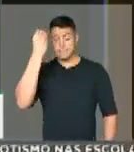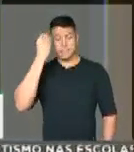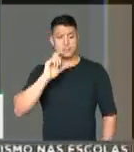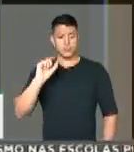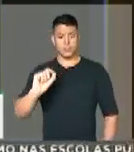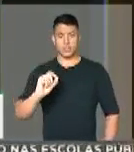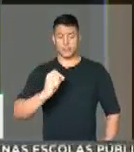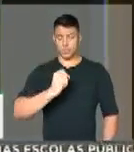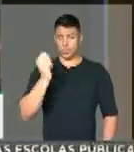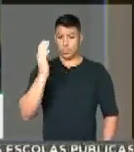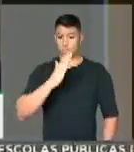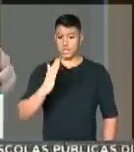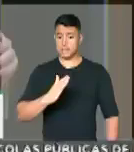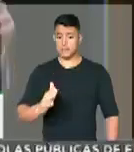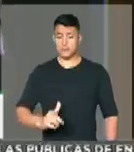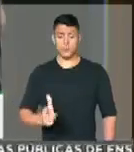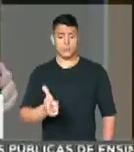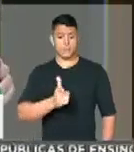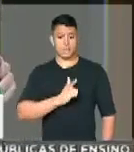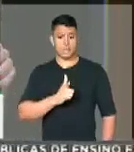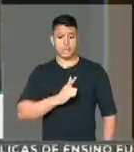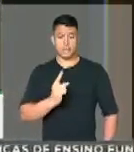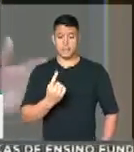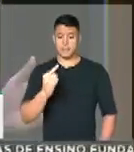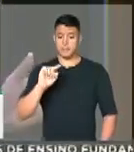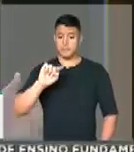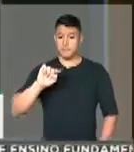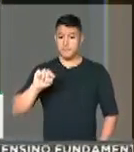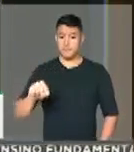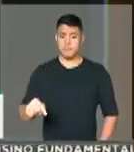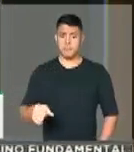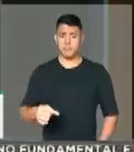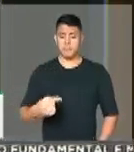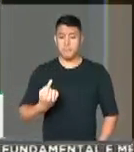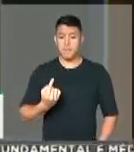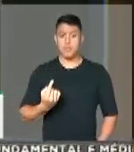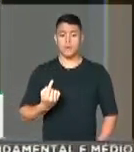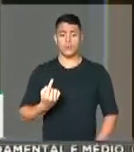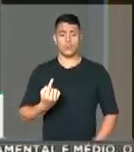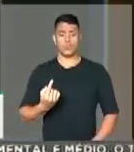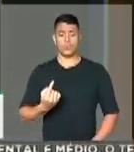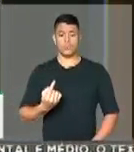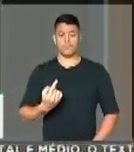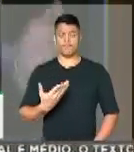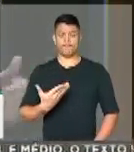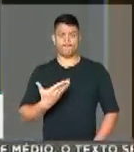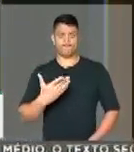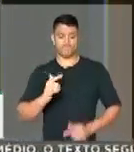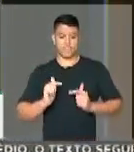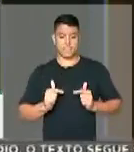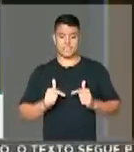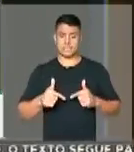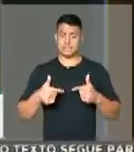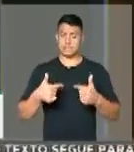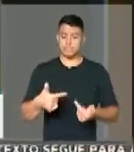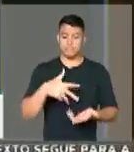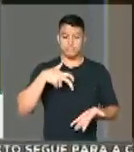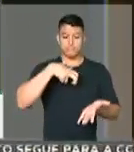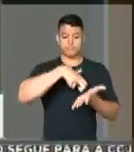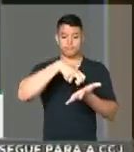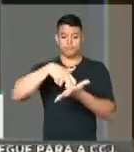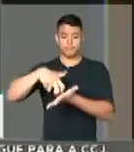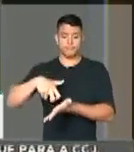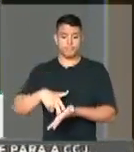a gente tem mais de 1.000 condutas criminalizáveis, mais de 1.000 tipos penais.